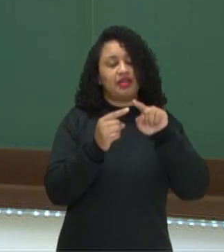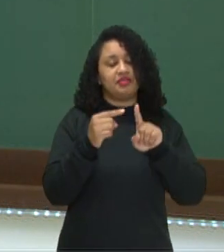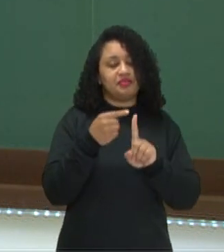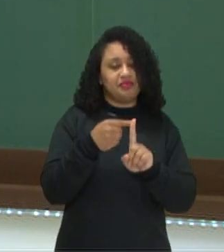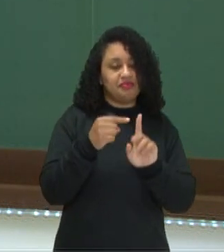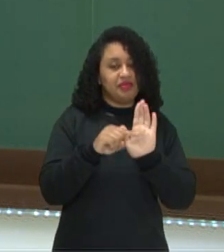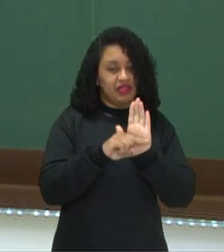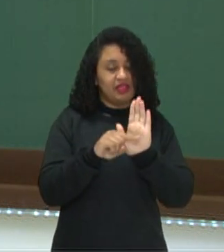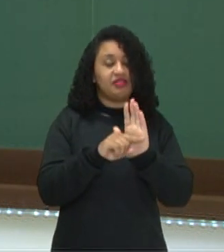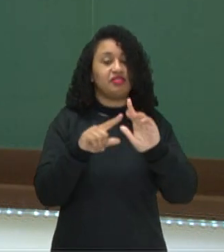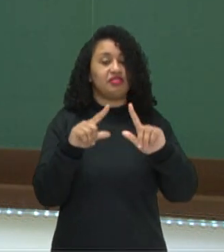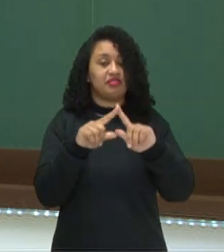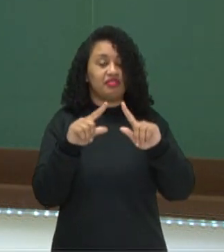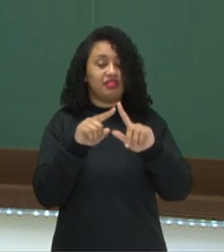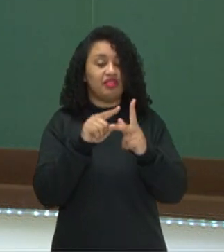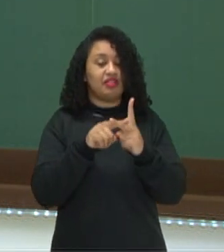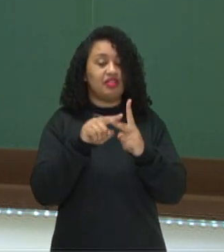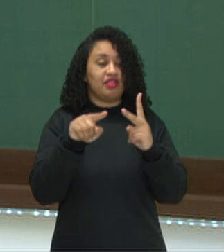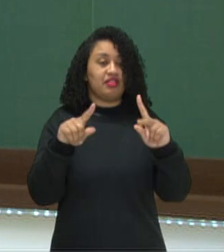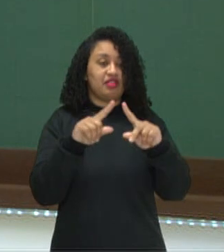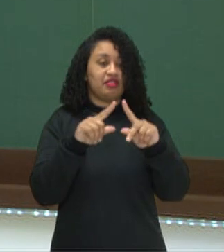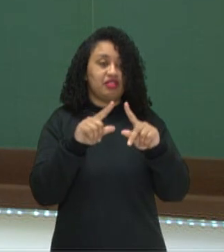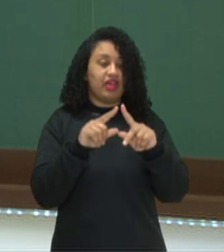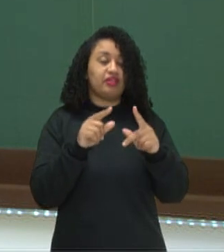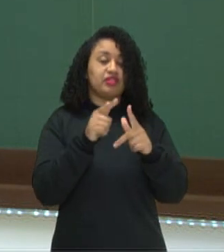de delta divididos por 2a.